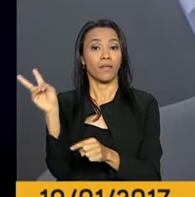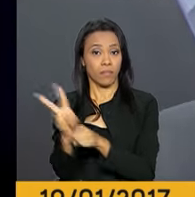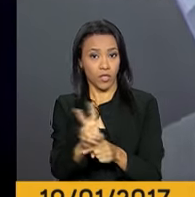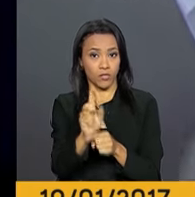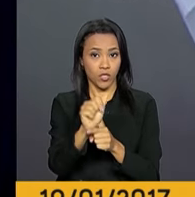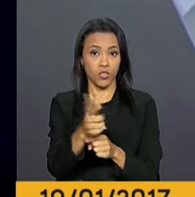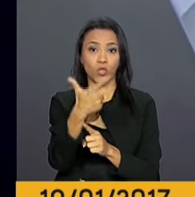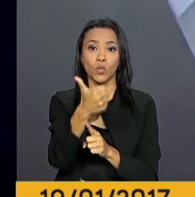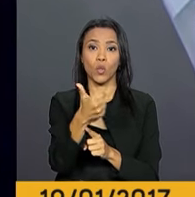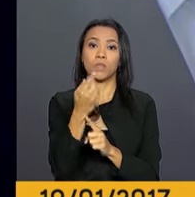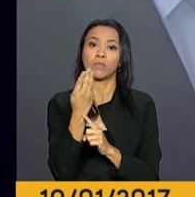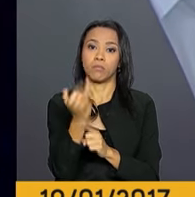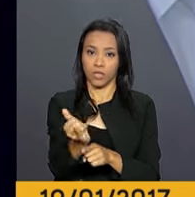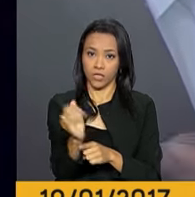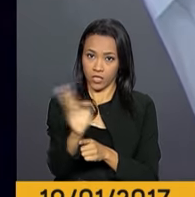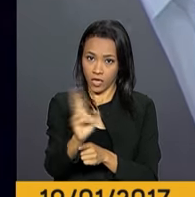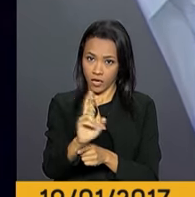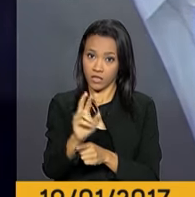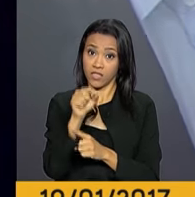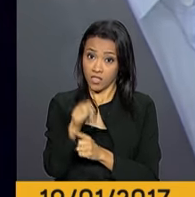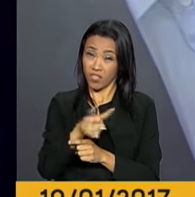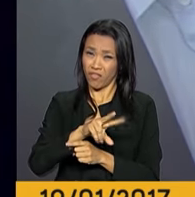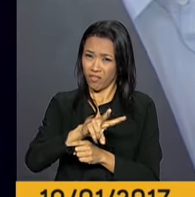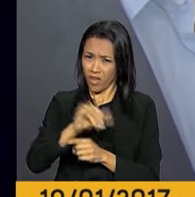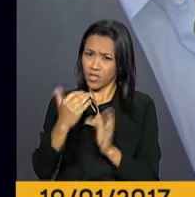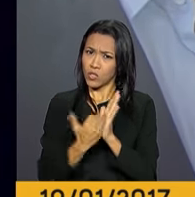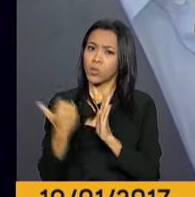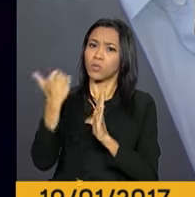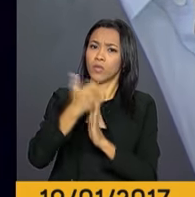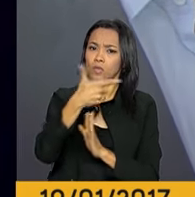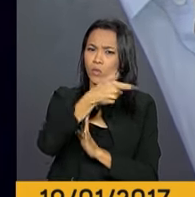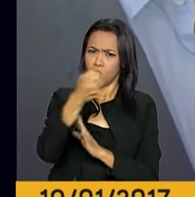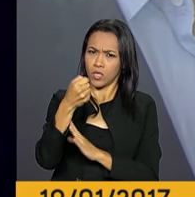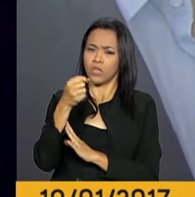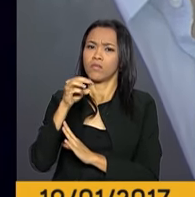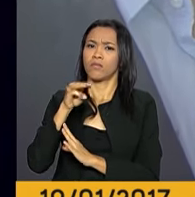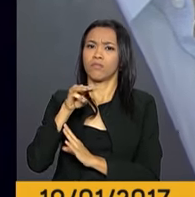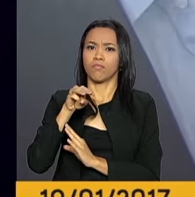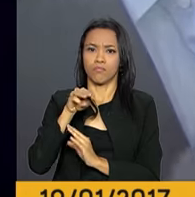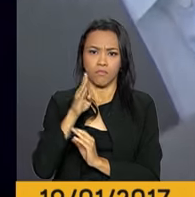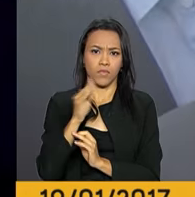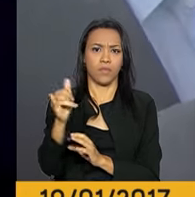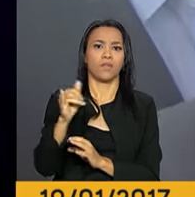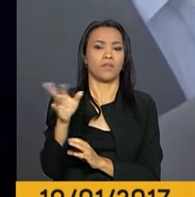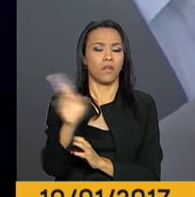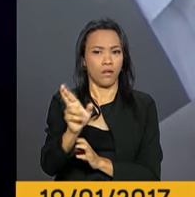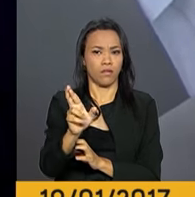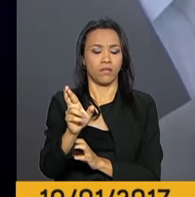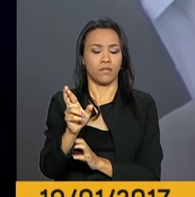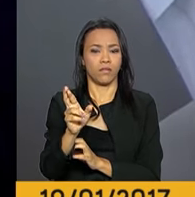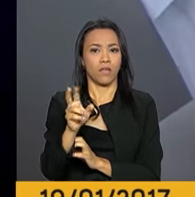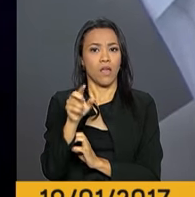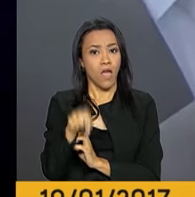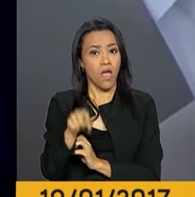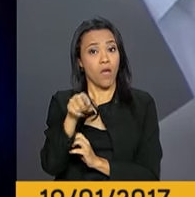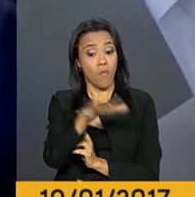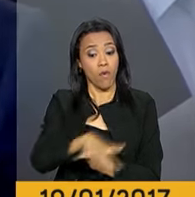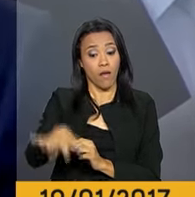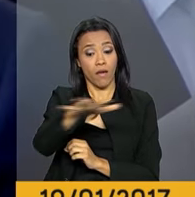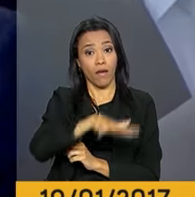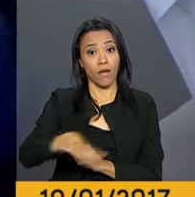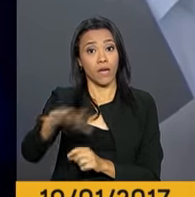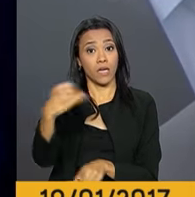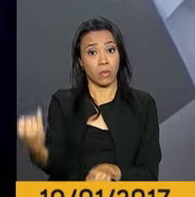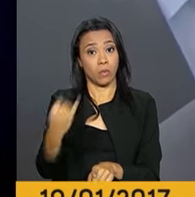reais, mas isso vai chegar a quase 200 bilhões de reais. De modo que é um setor importantíssimo.